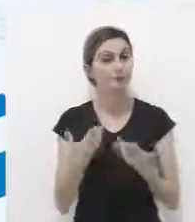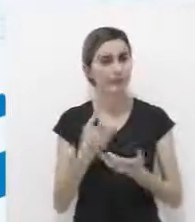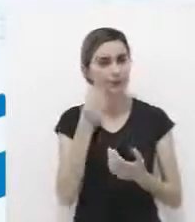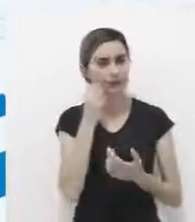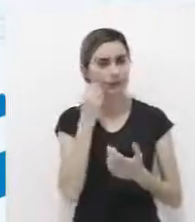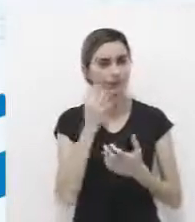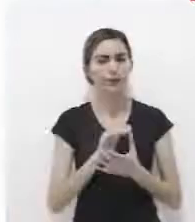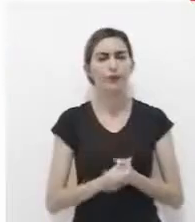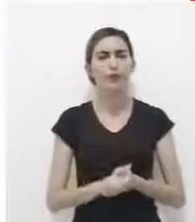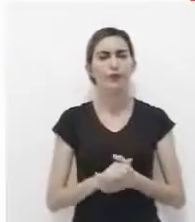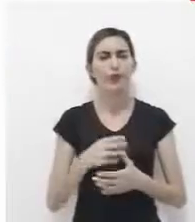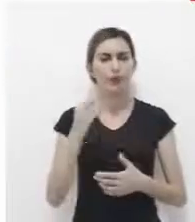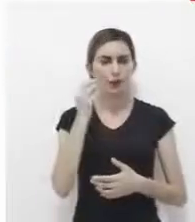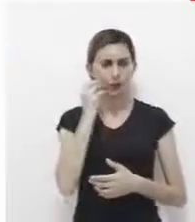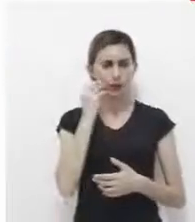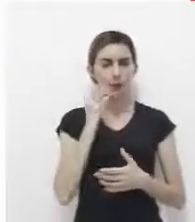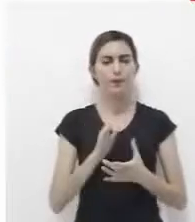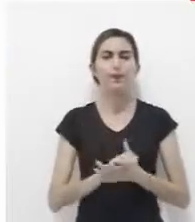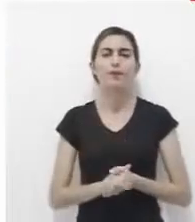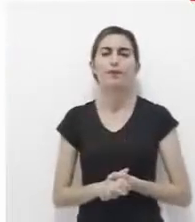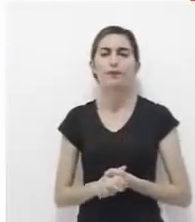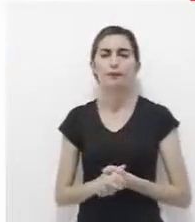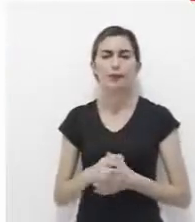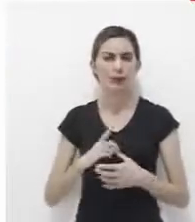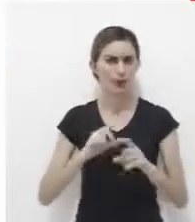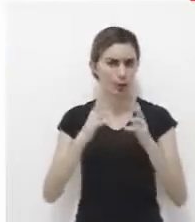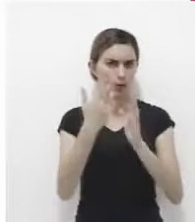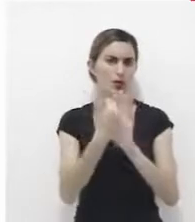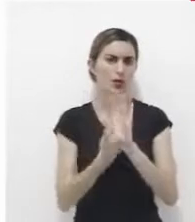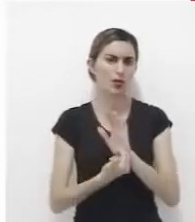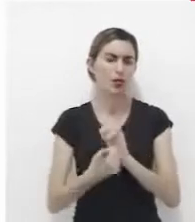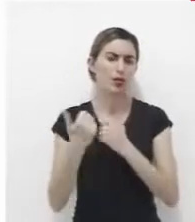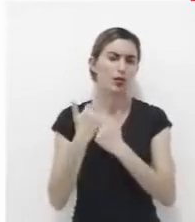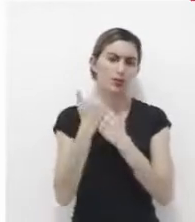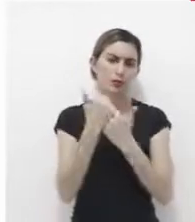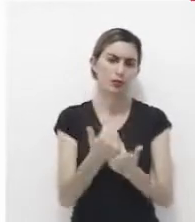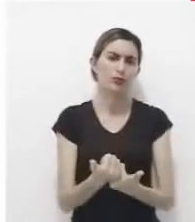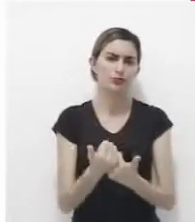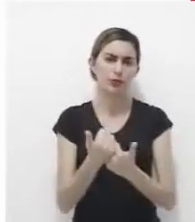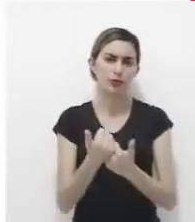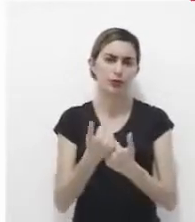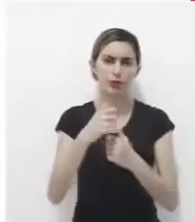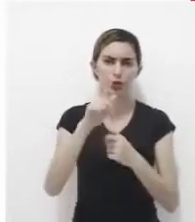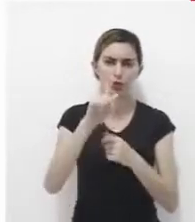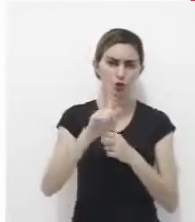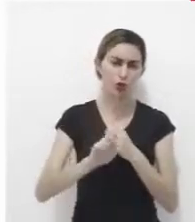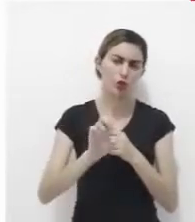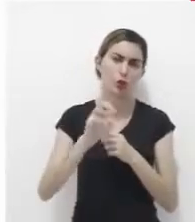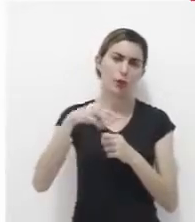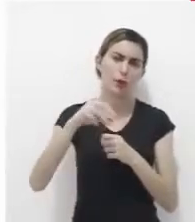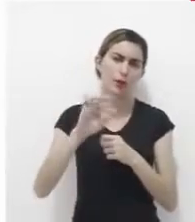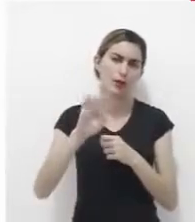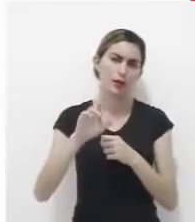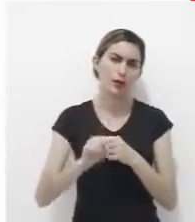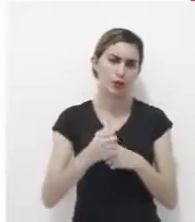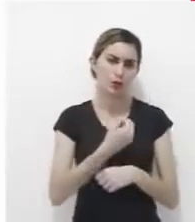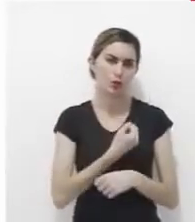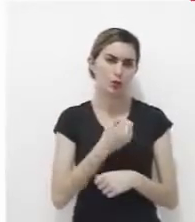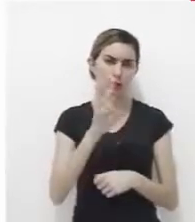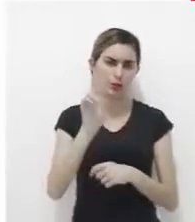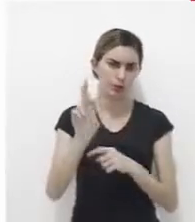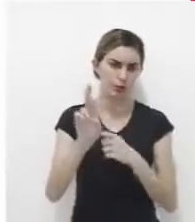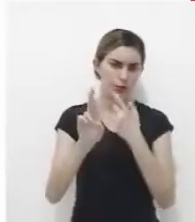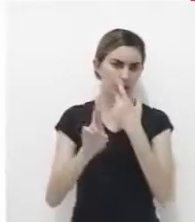tá bom? Então vamos lá. Vejamos a questão. Na figura estão representados geometricamente